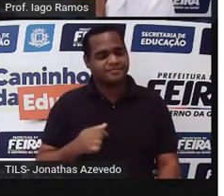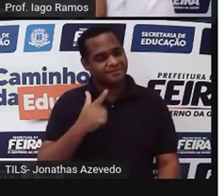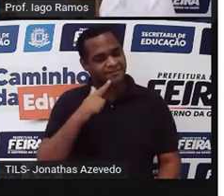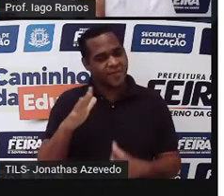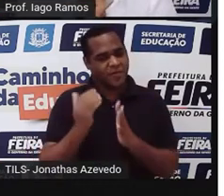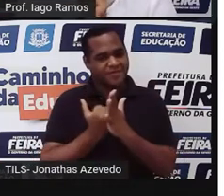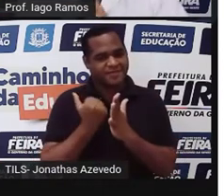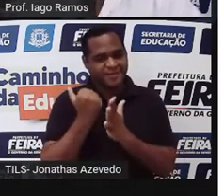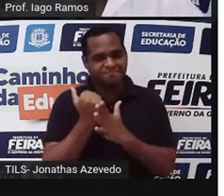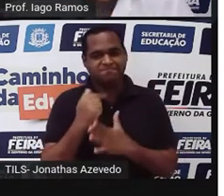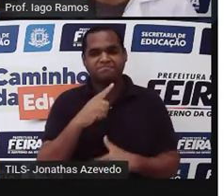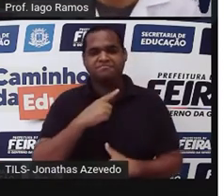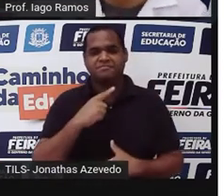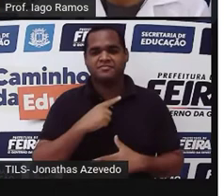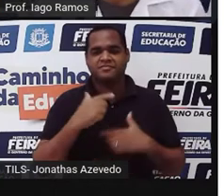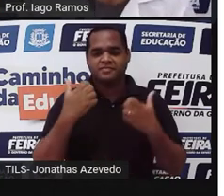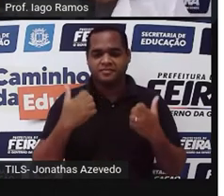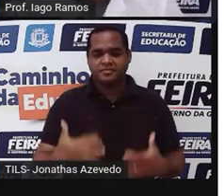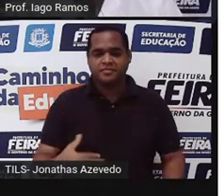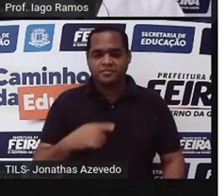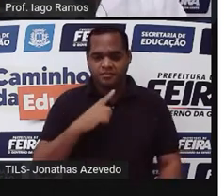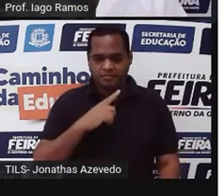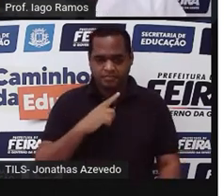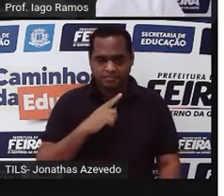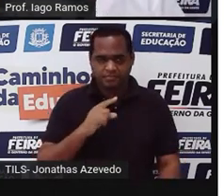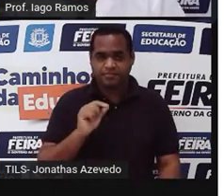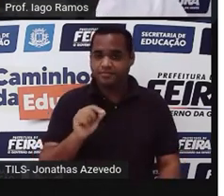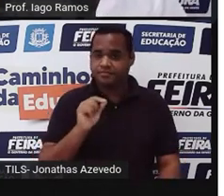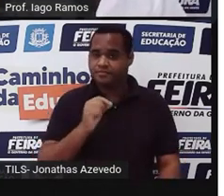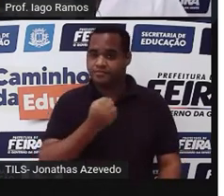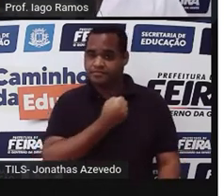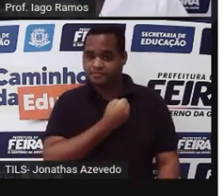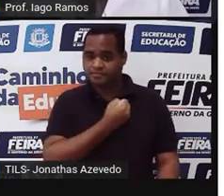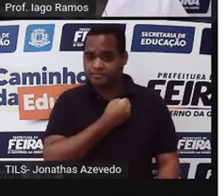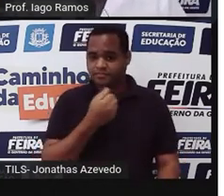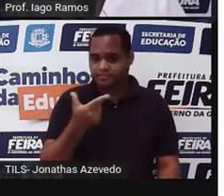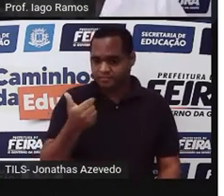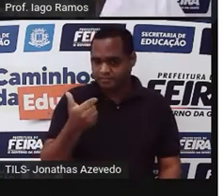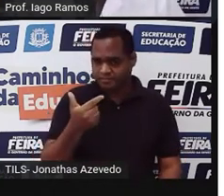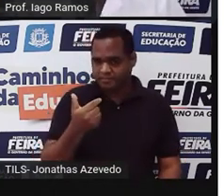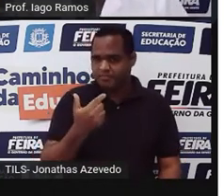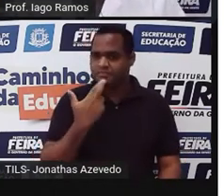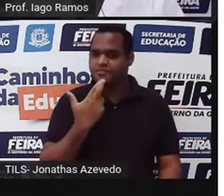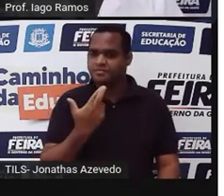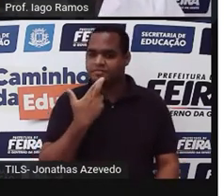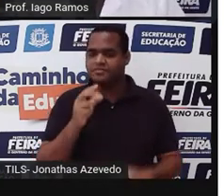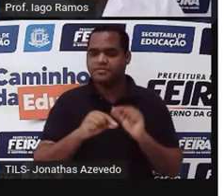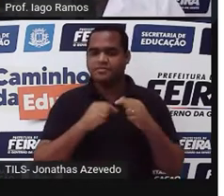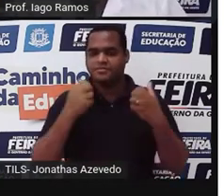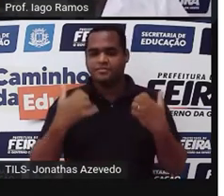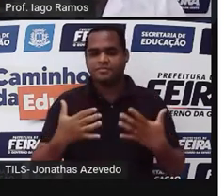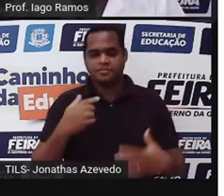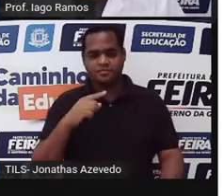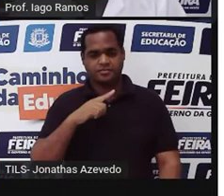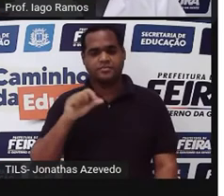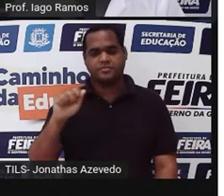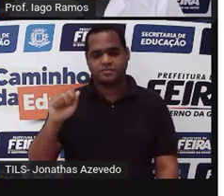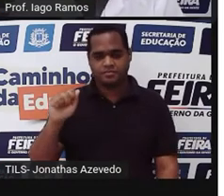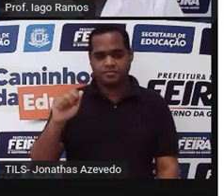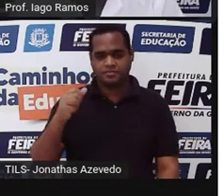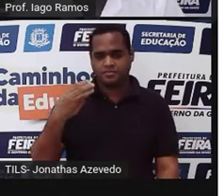vamos lá vem comigo olha só que bacana o número 12 é resultado de item ar